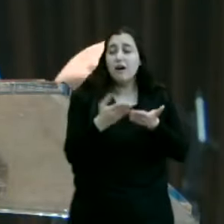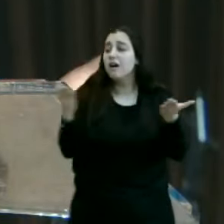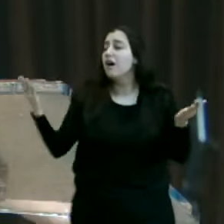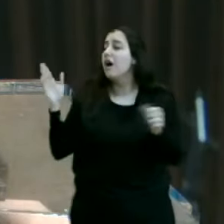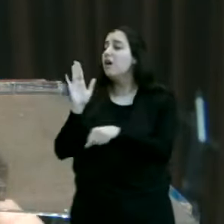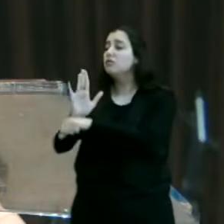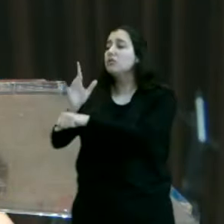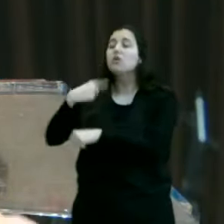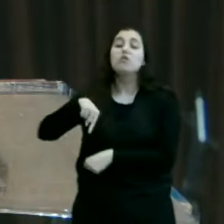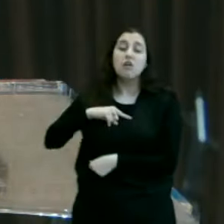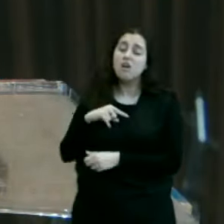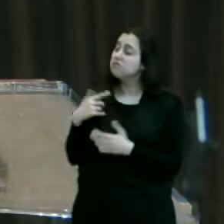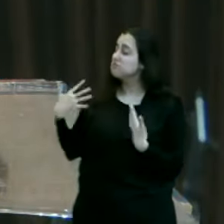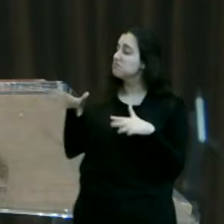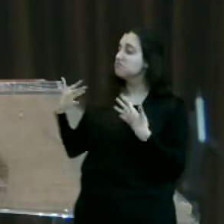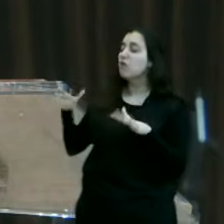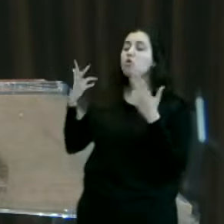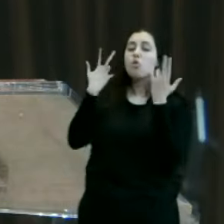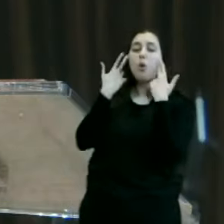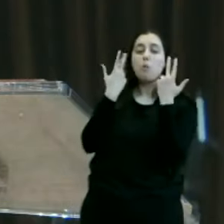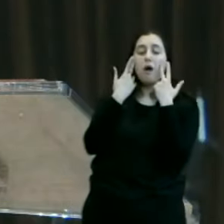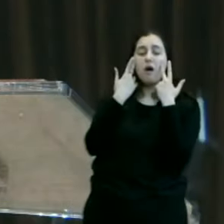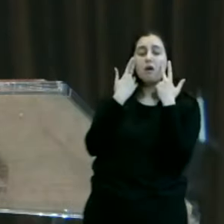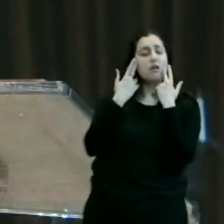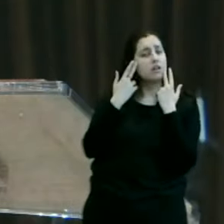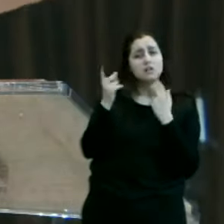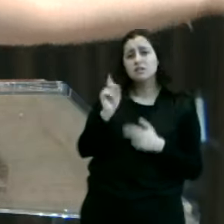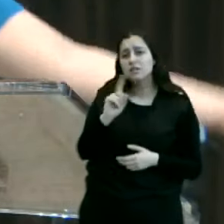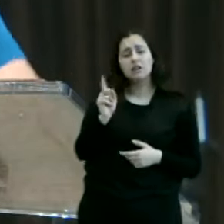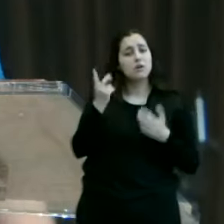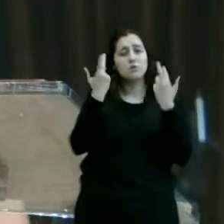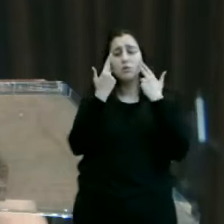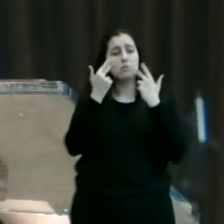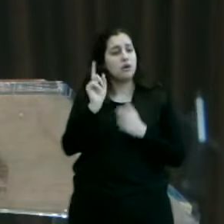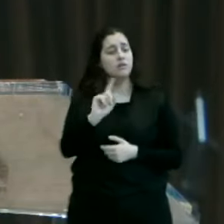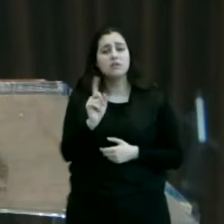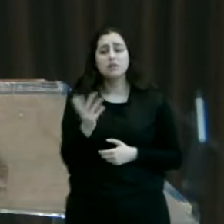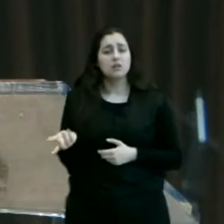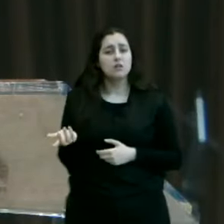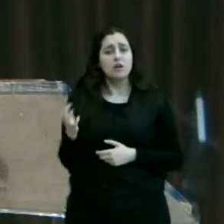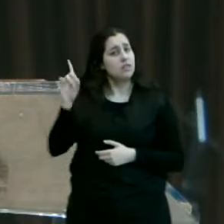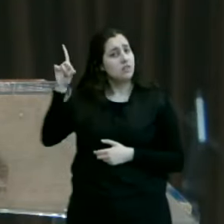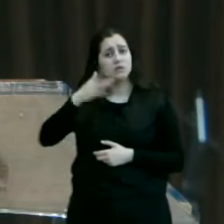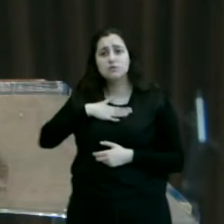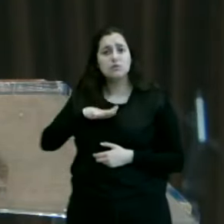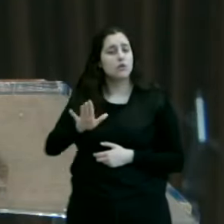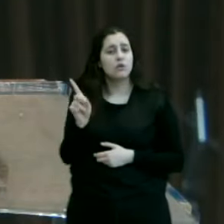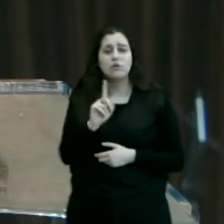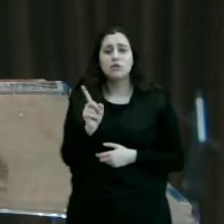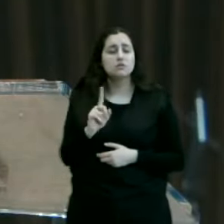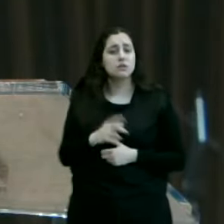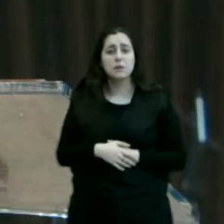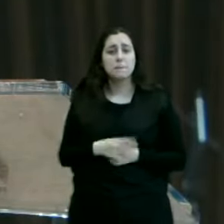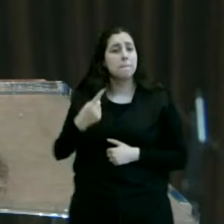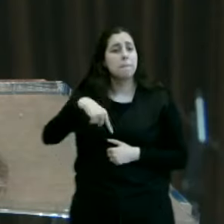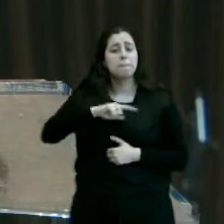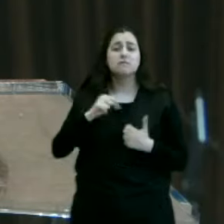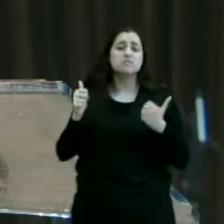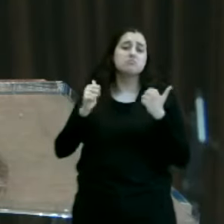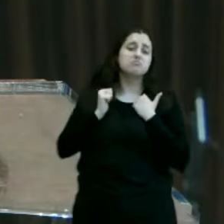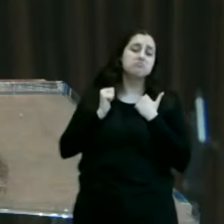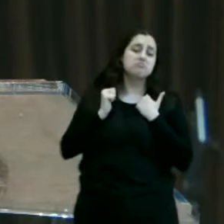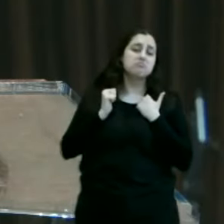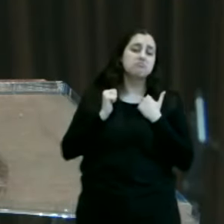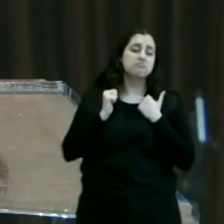achamos normal. Nós achamos normal aquilo que Deus abomina. Nós nos acomodamos.